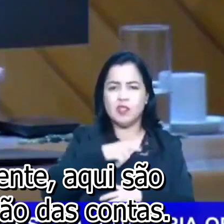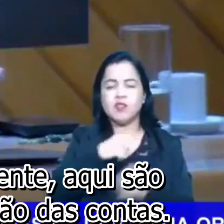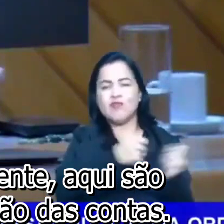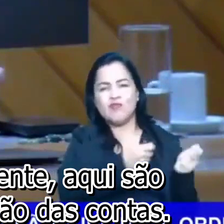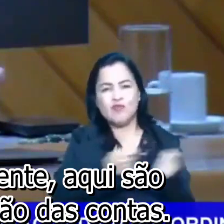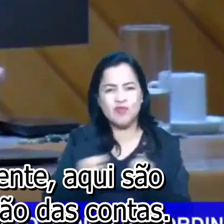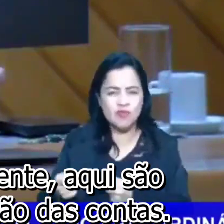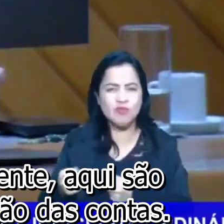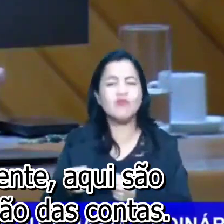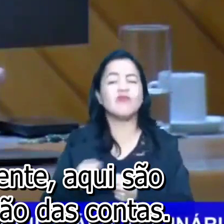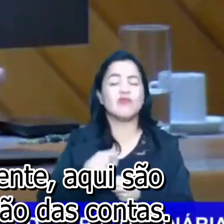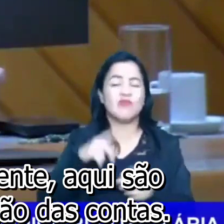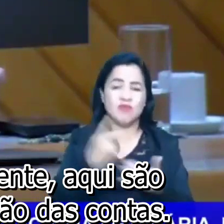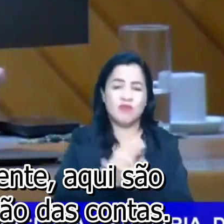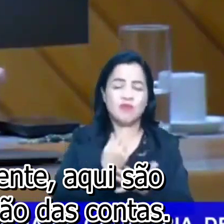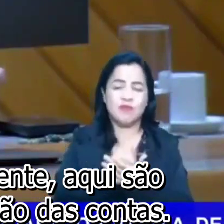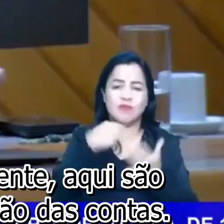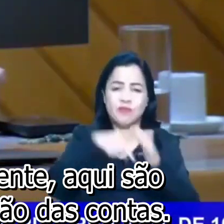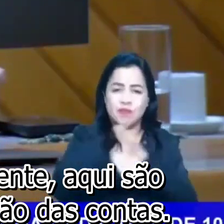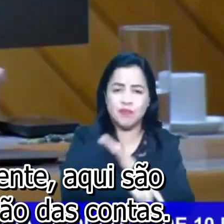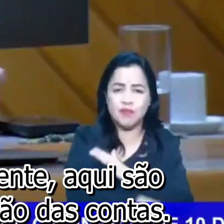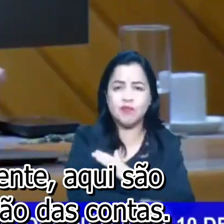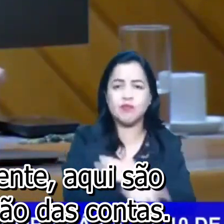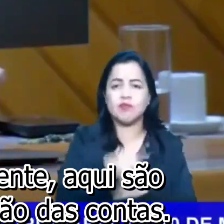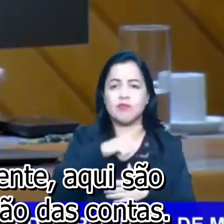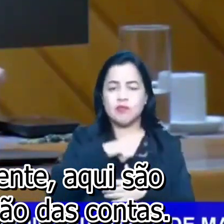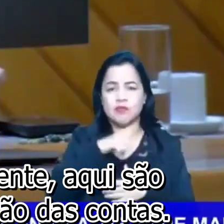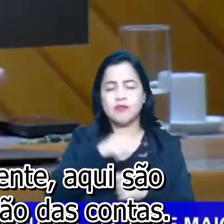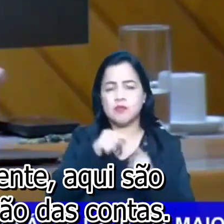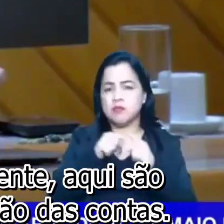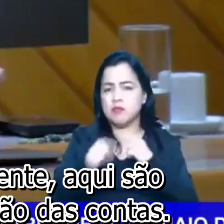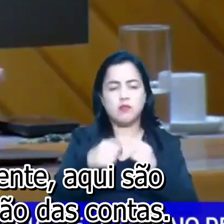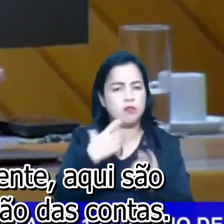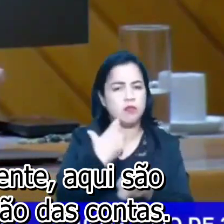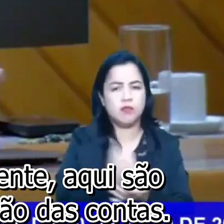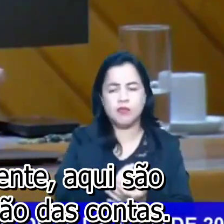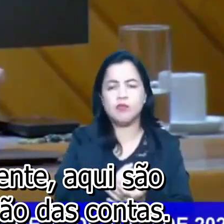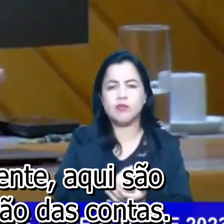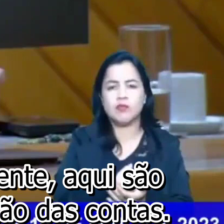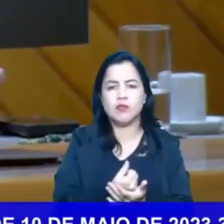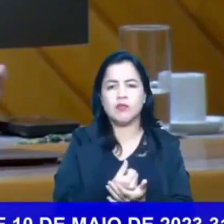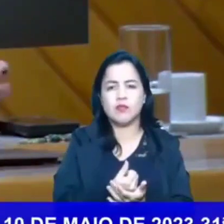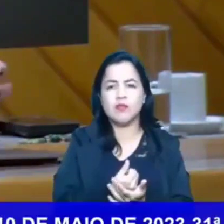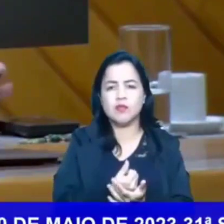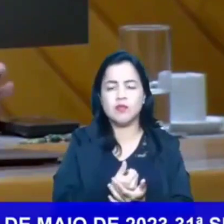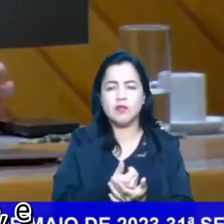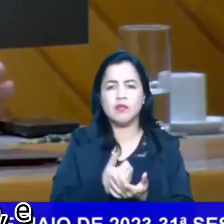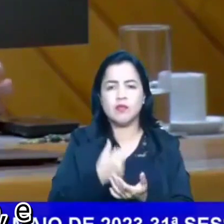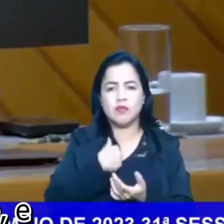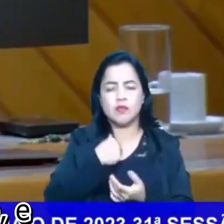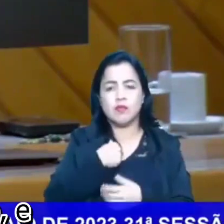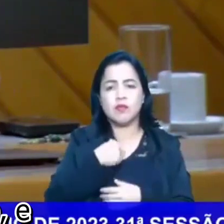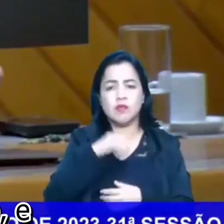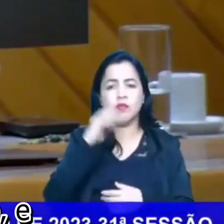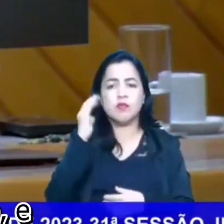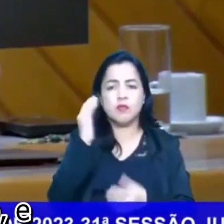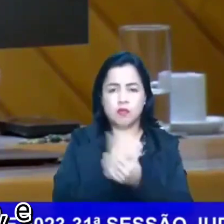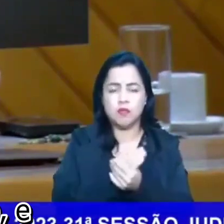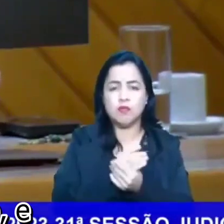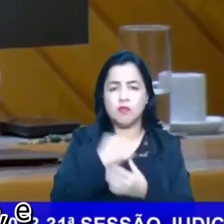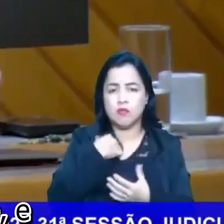irregularidades graves e que ensejam a desaprovação das contas. Então, eu vou julgar